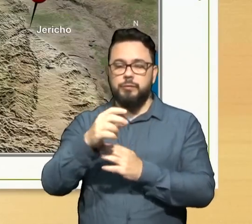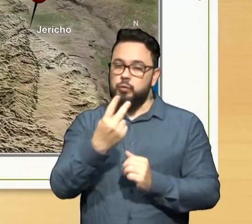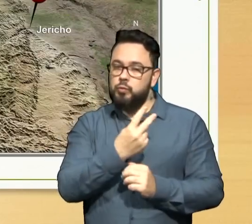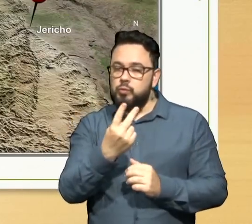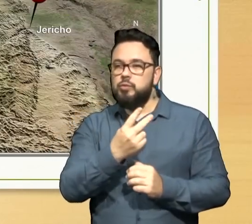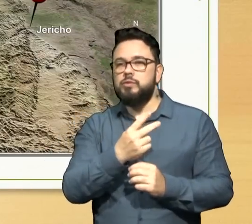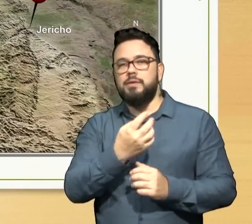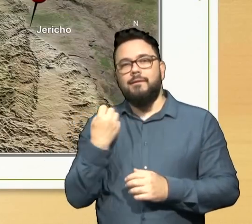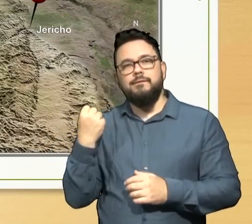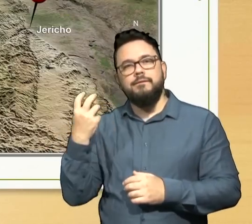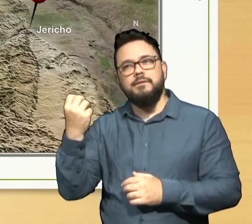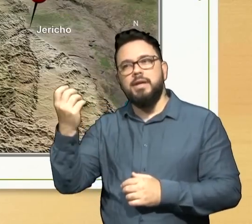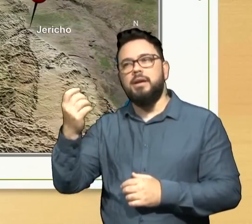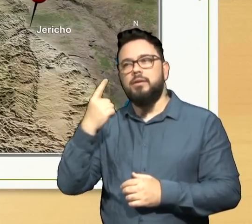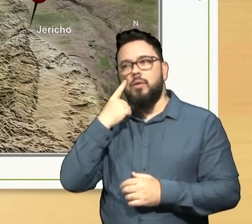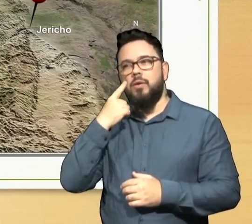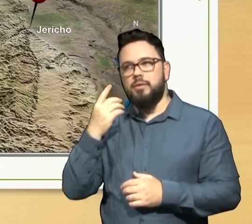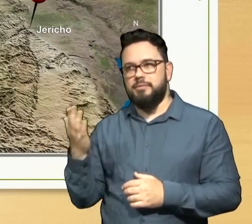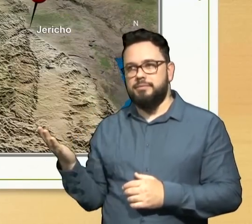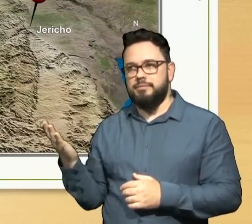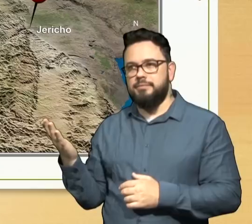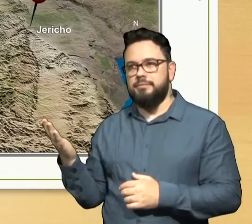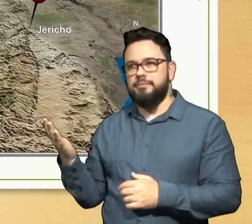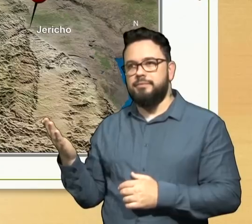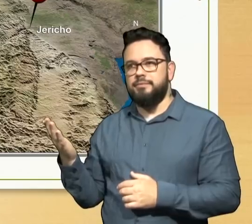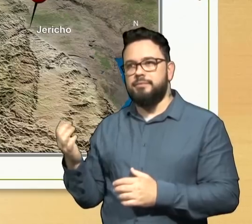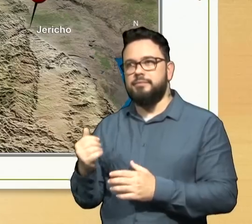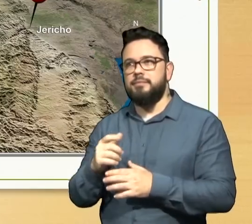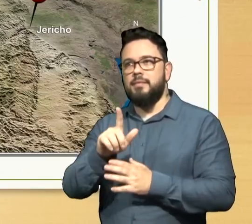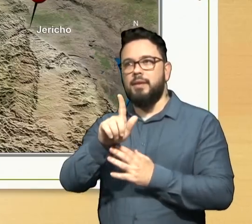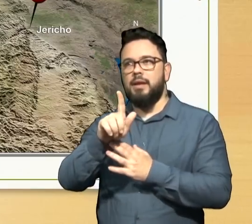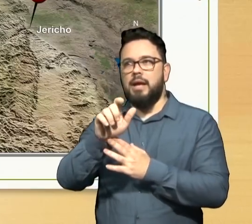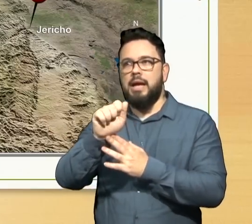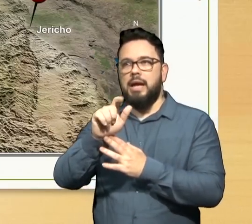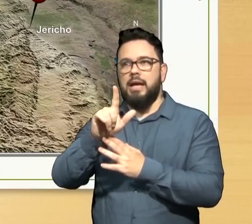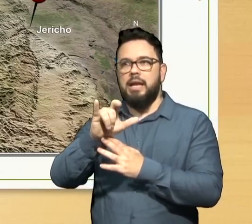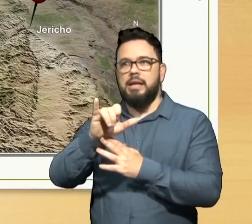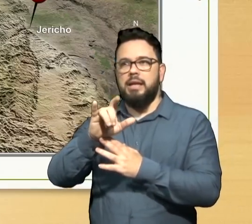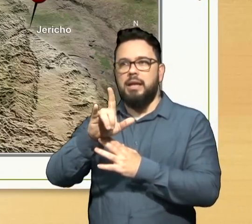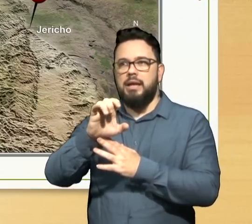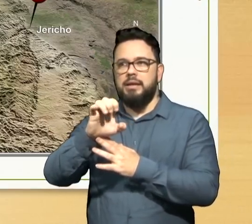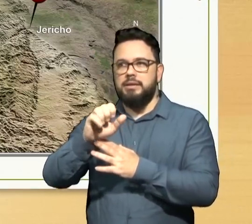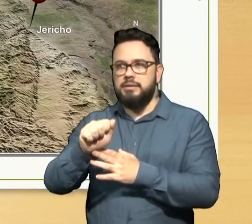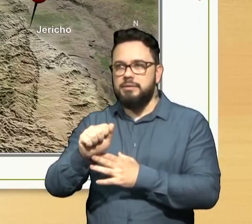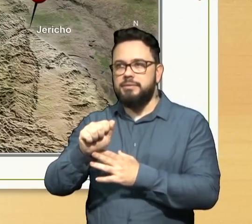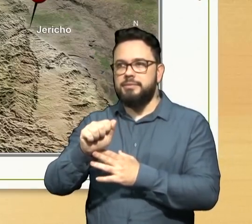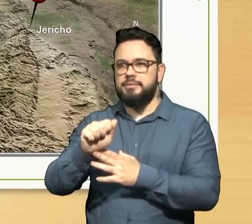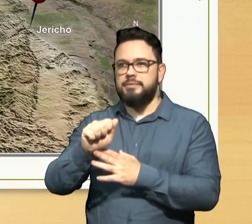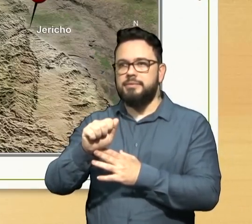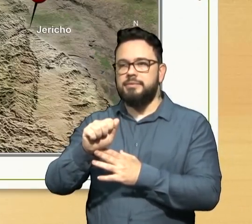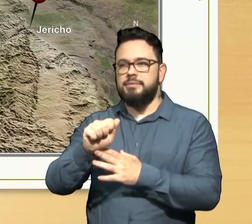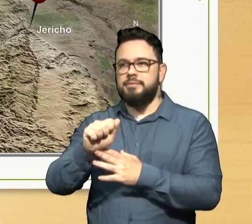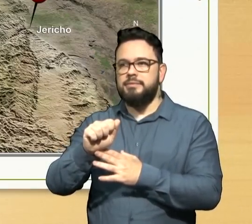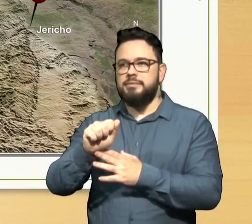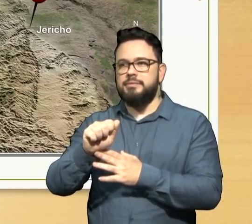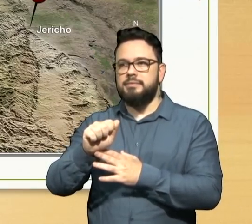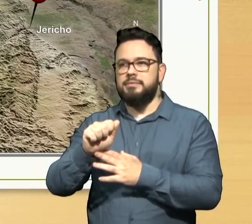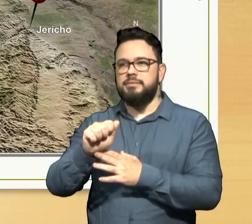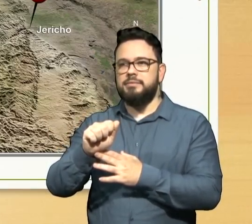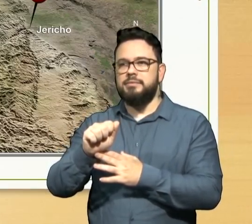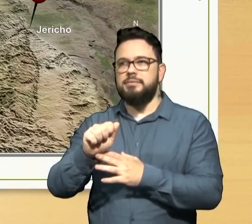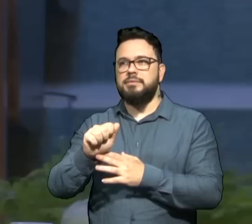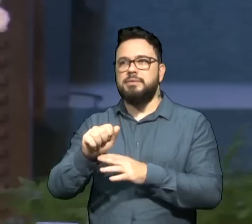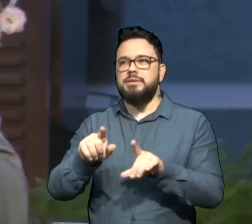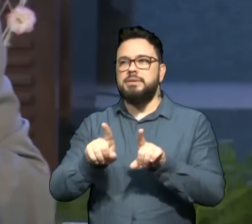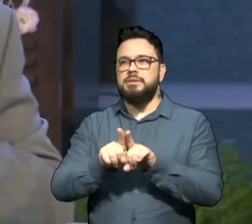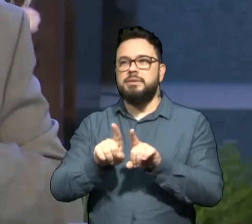perto de Jericó estão vendo no mapa aí os dois pontos Galileia e Jericó eh eu estou sem um retorno de vídeo o pessoal de casa